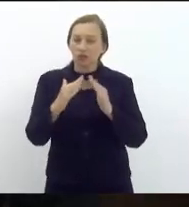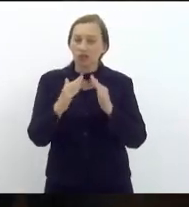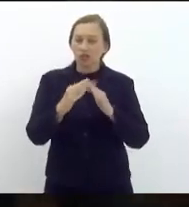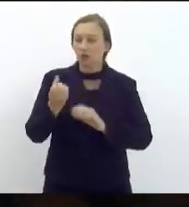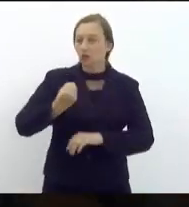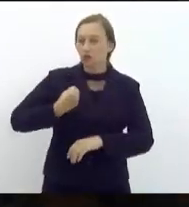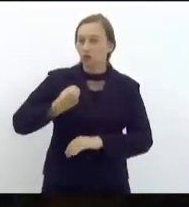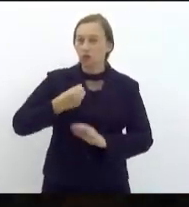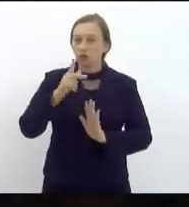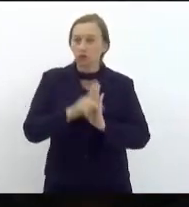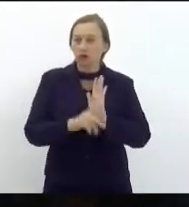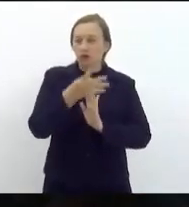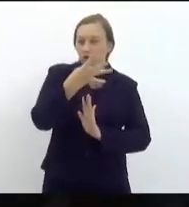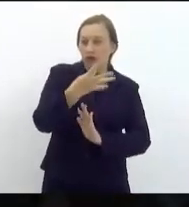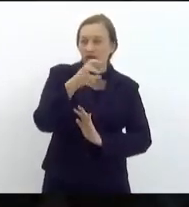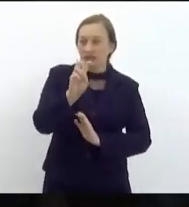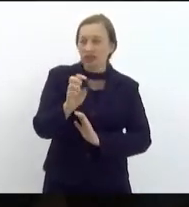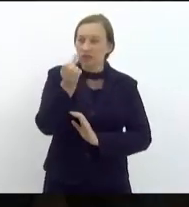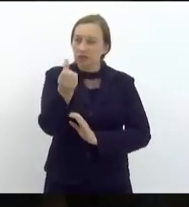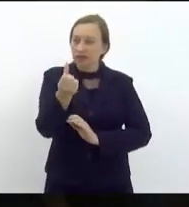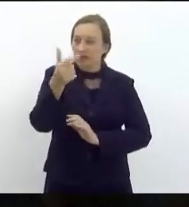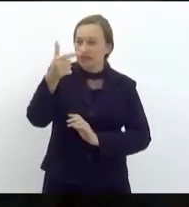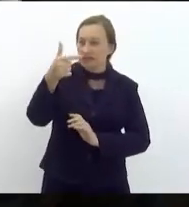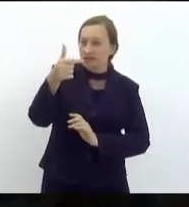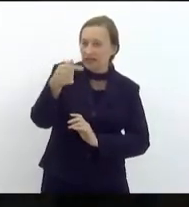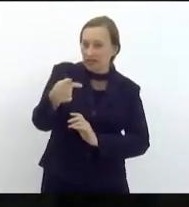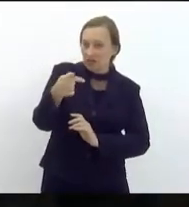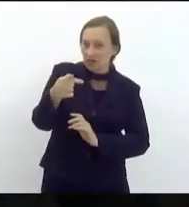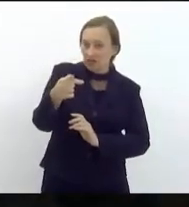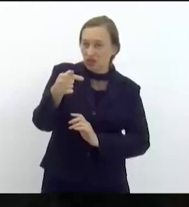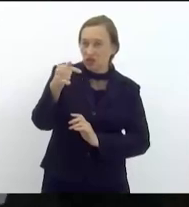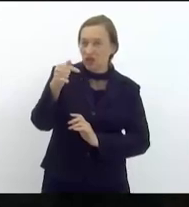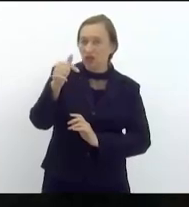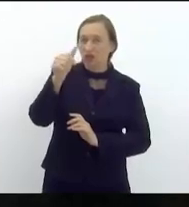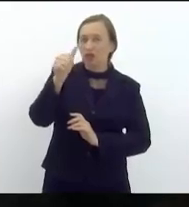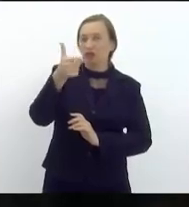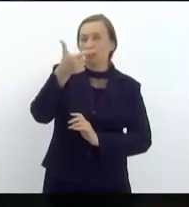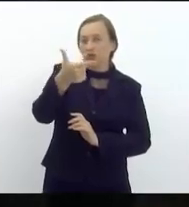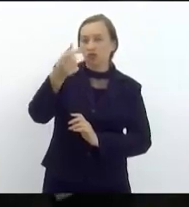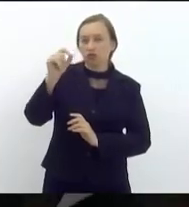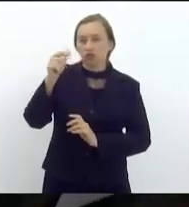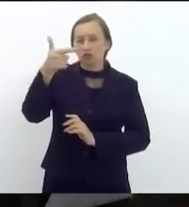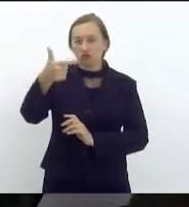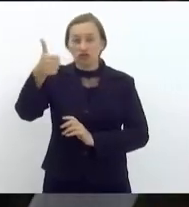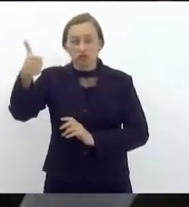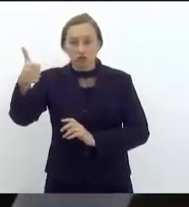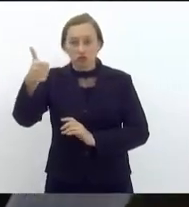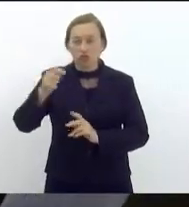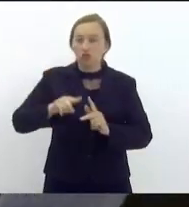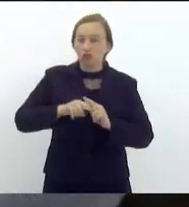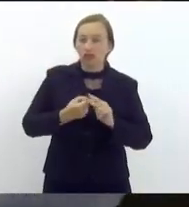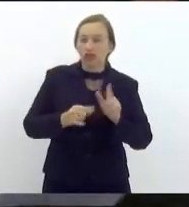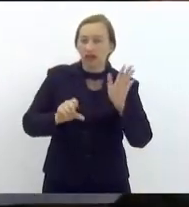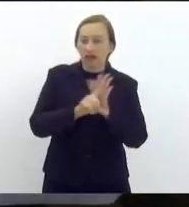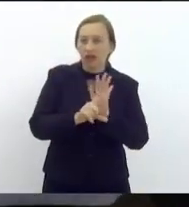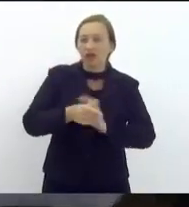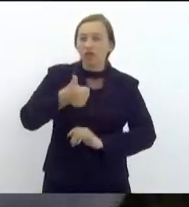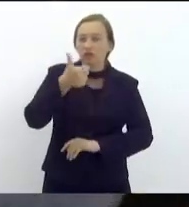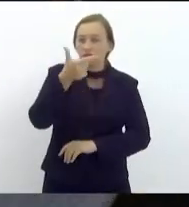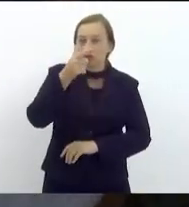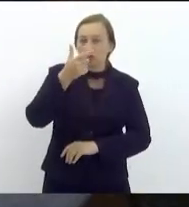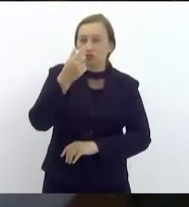número do projeto é o 4567 barra de 2021 tá que altera a lei